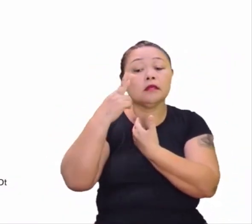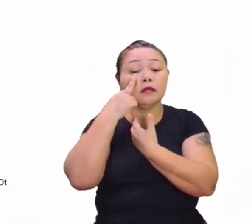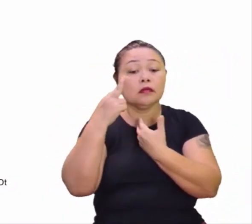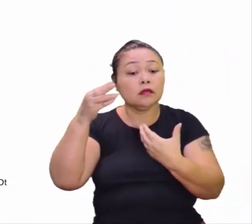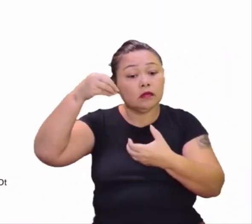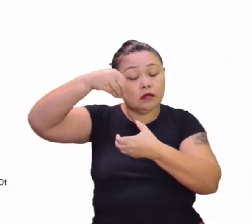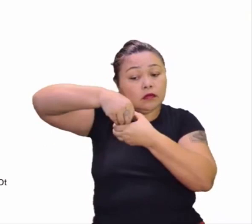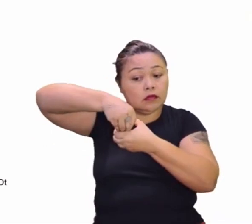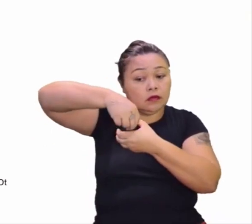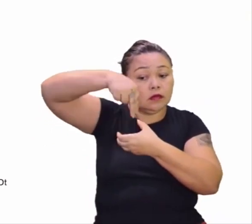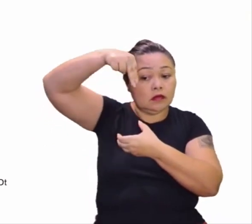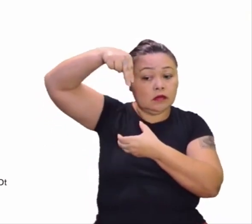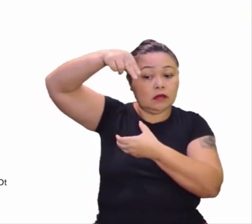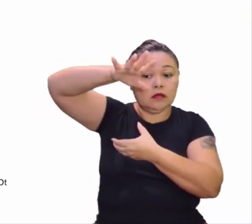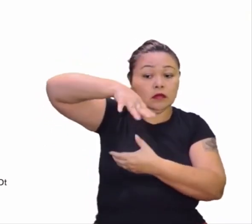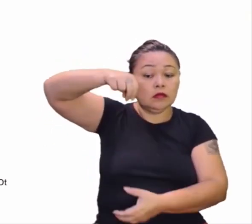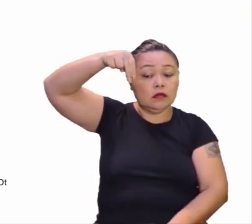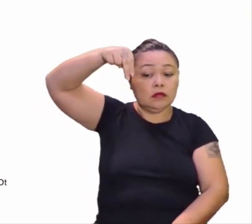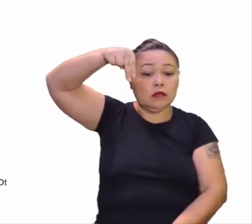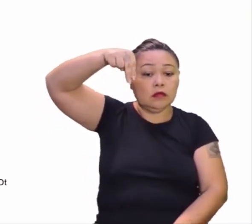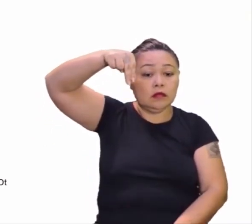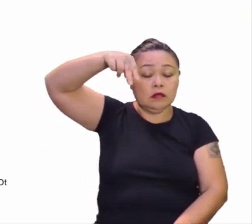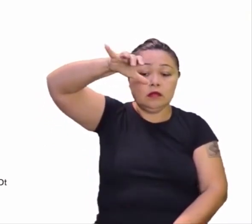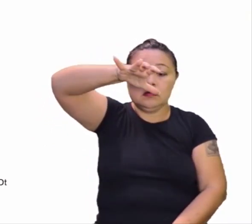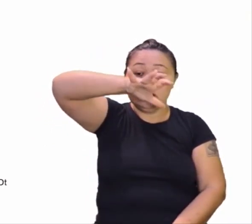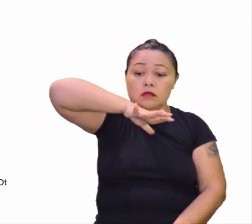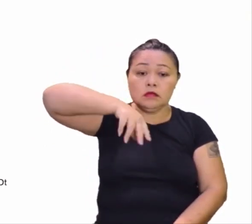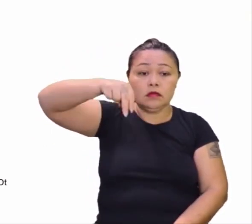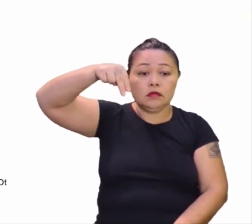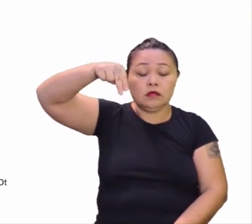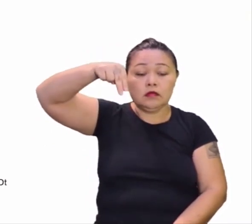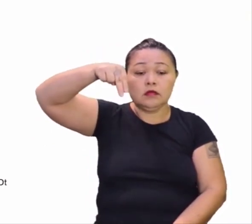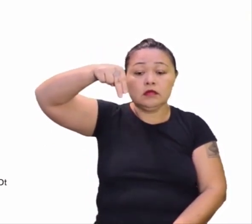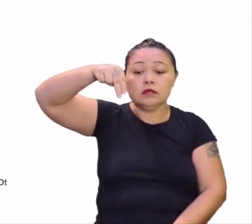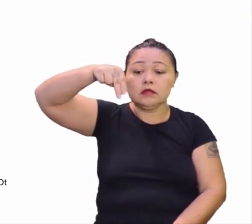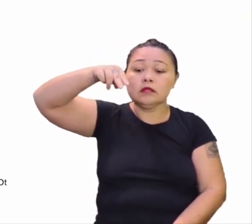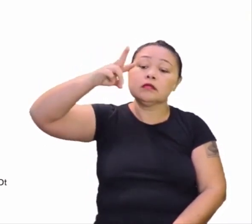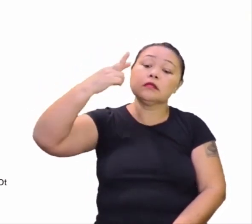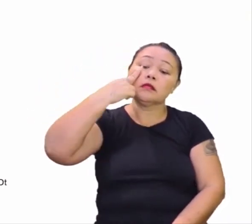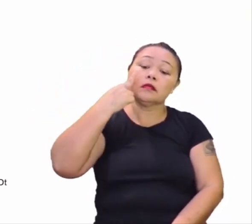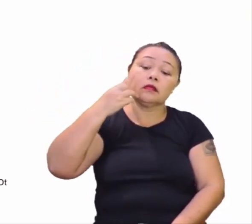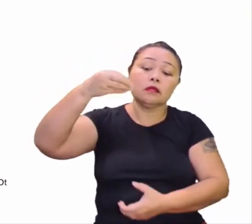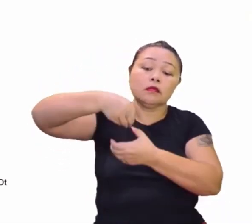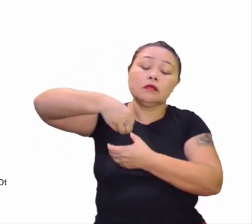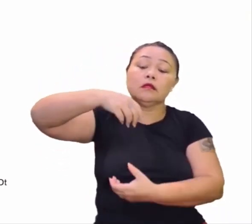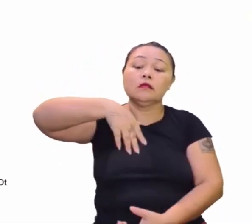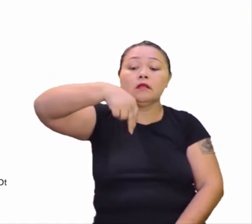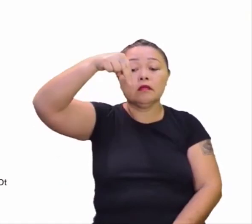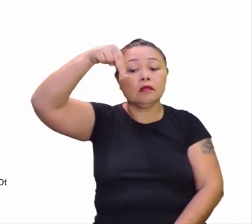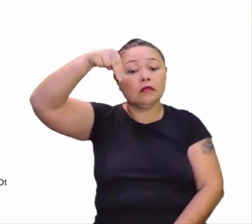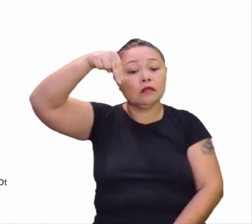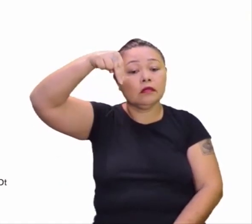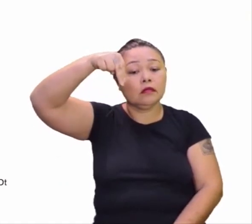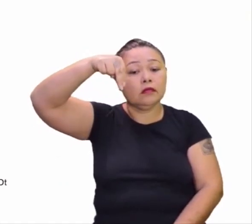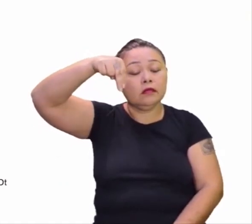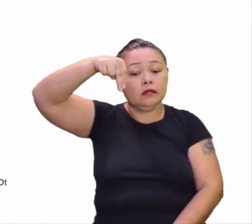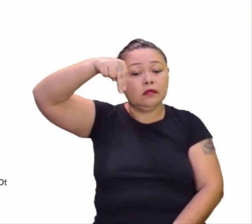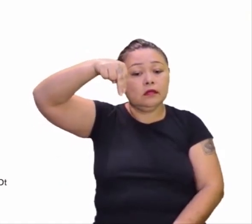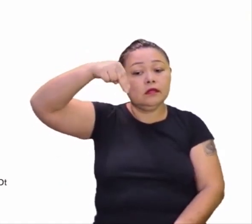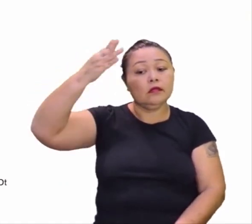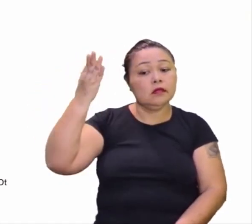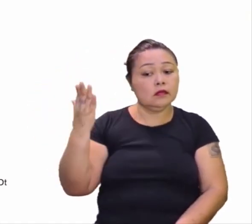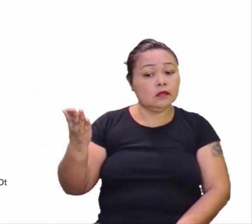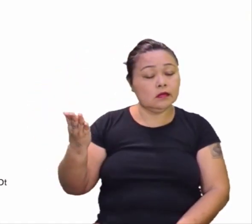da região norte, quando a gente fala da regionalização do Brasil, Rondônia faz parte da região norte.